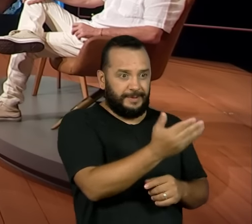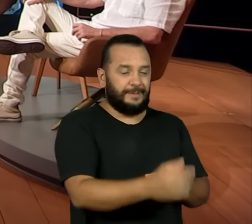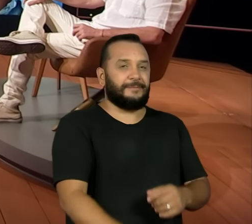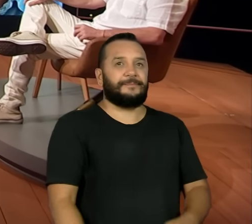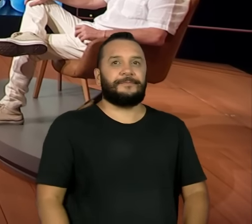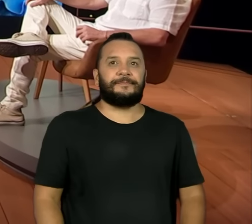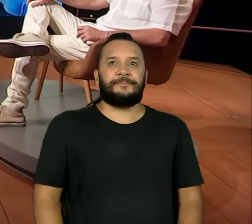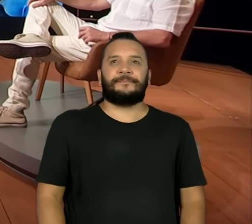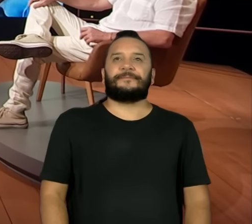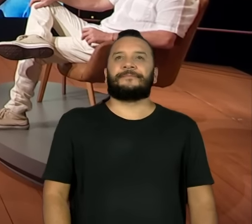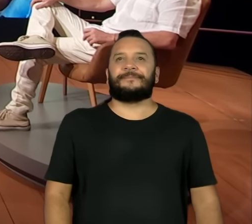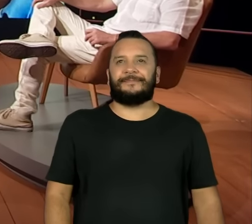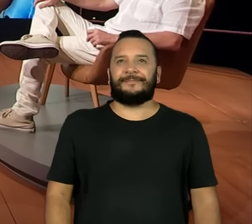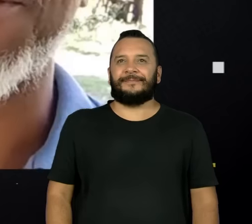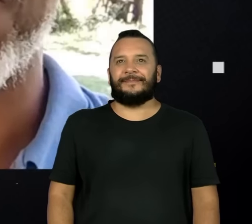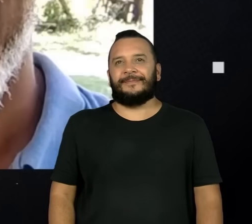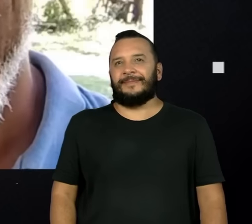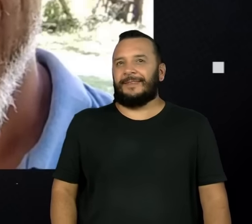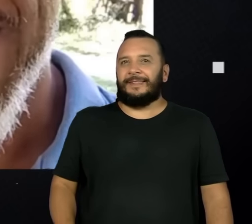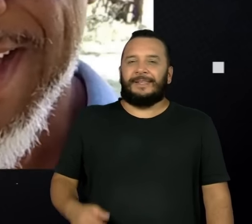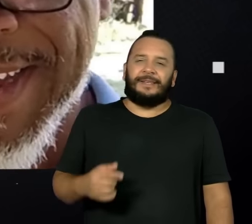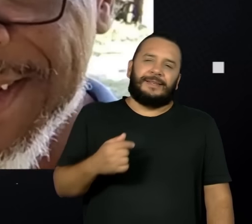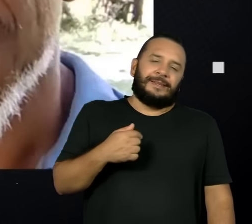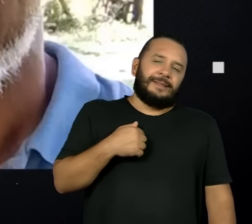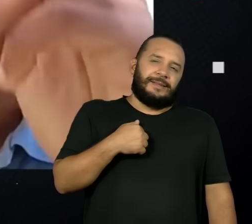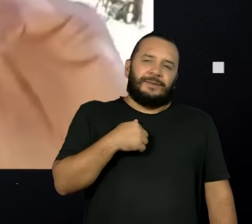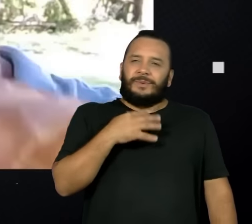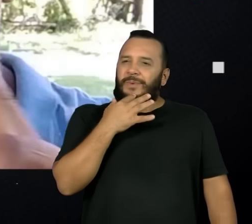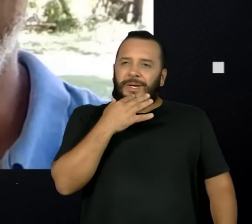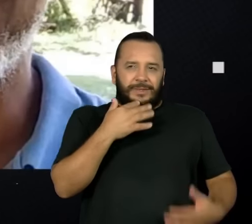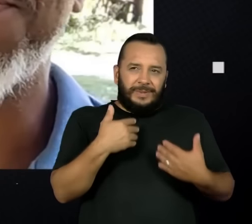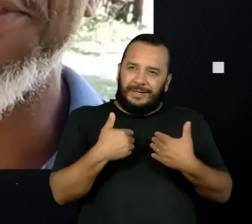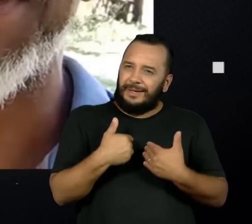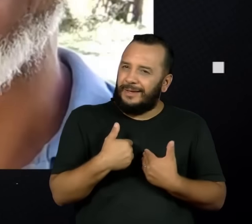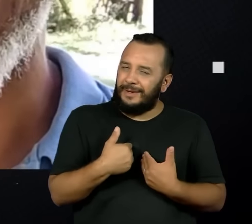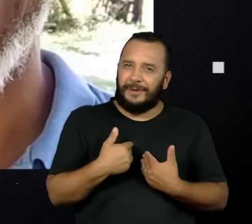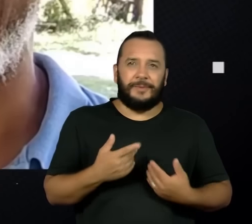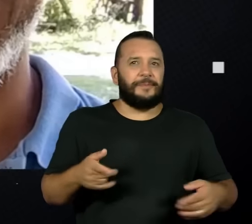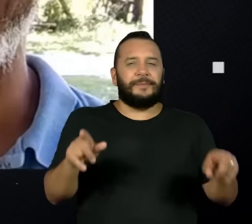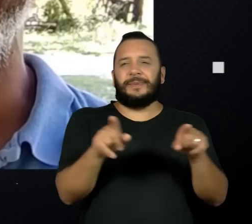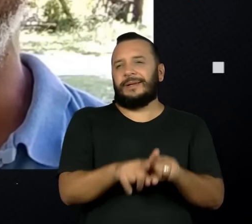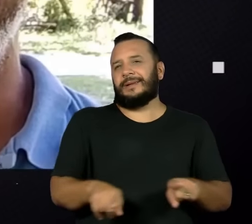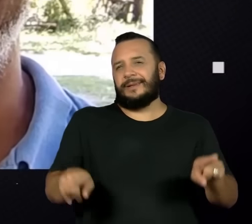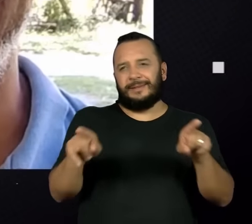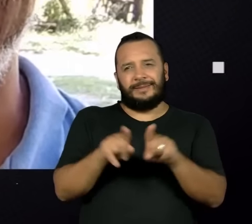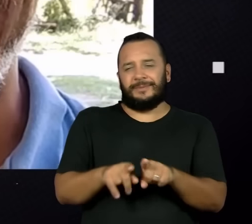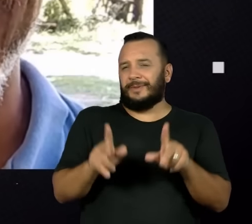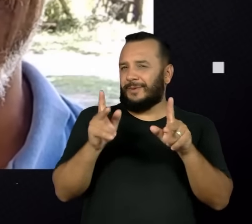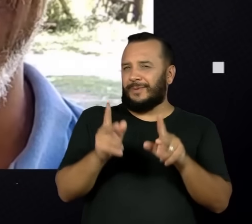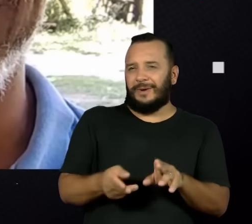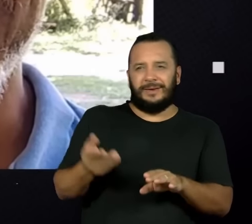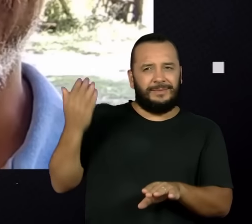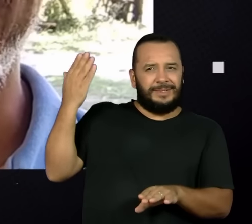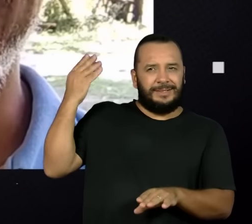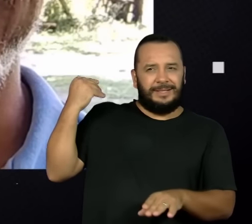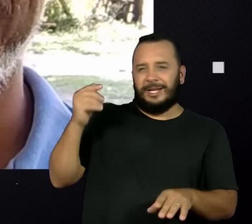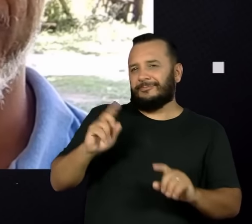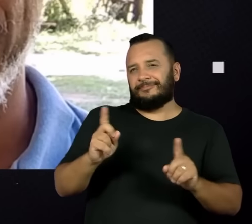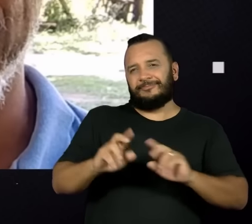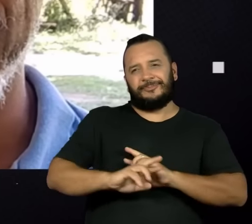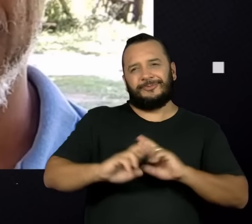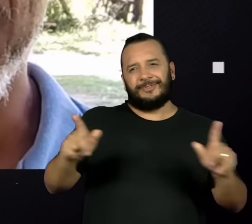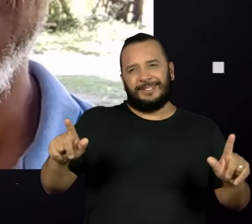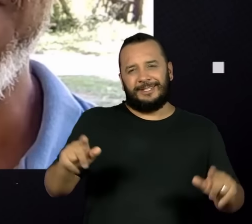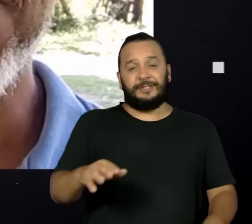Vamos eu já não me conheço mais não sou o mesmo que era anos atrás Grande